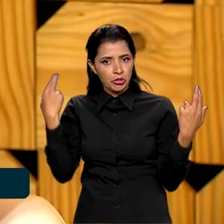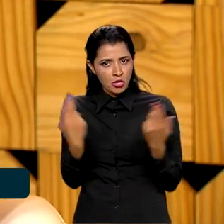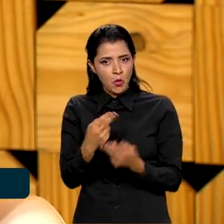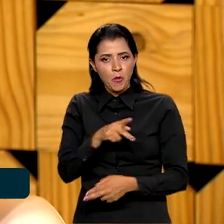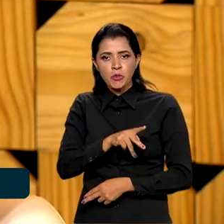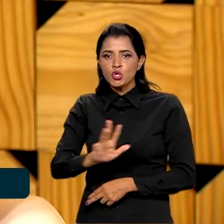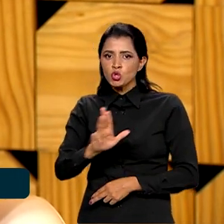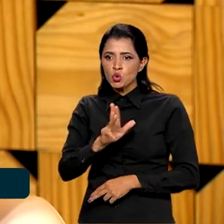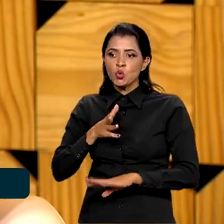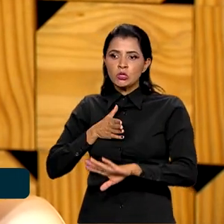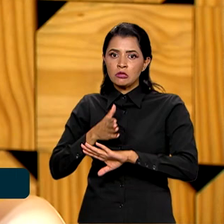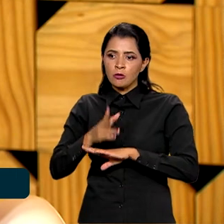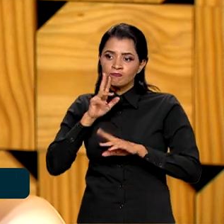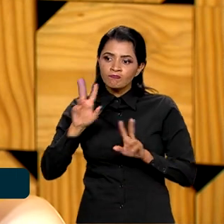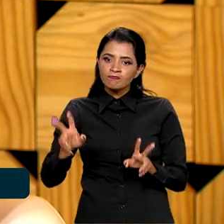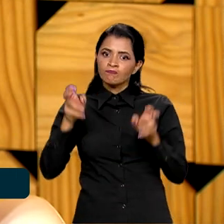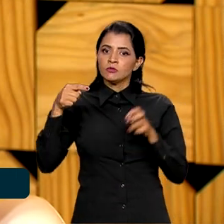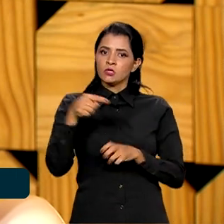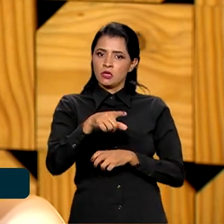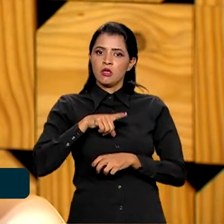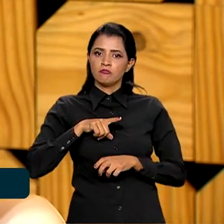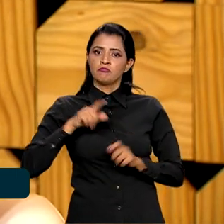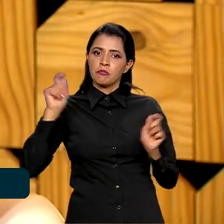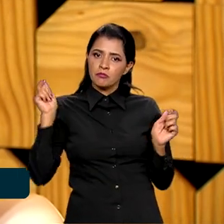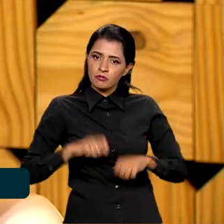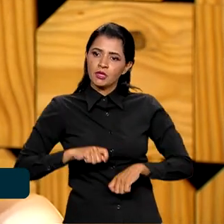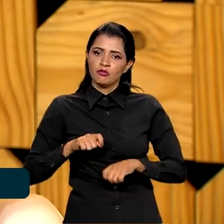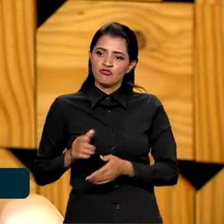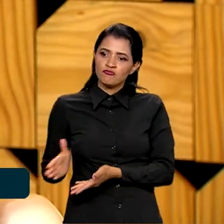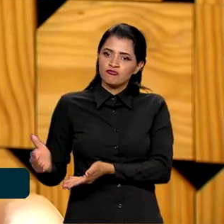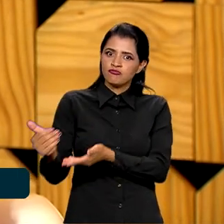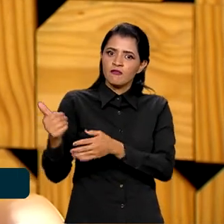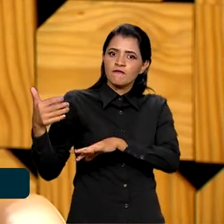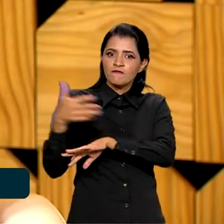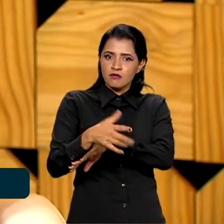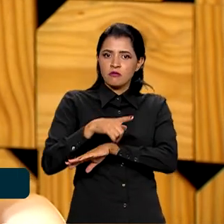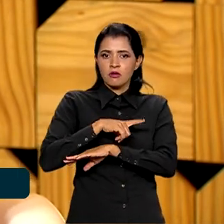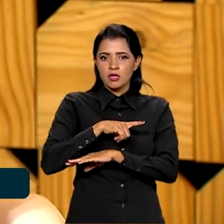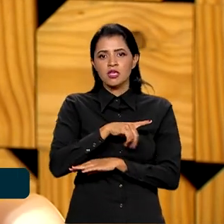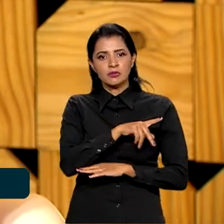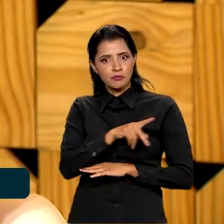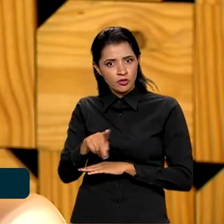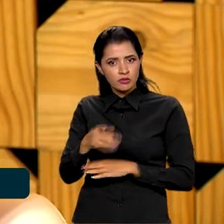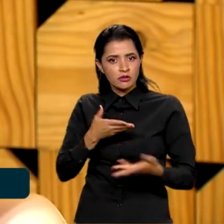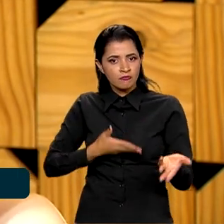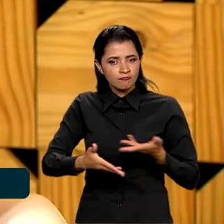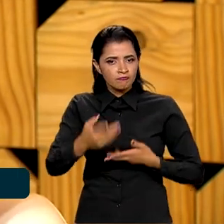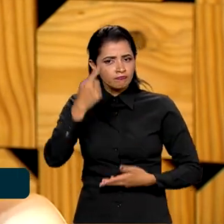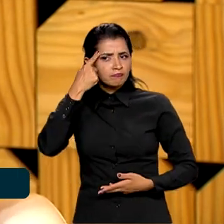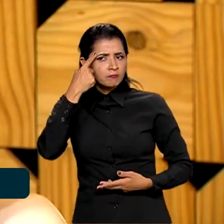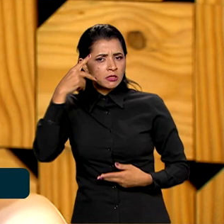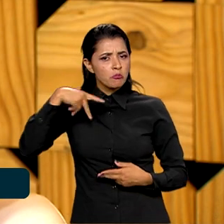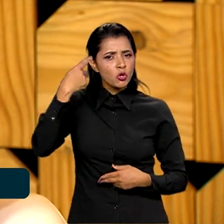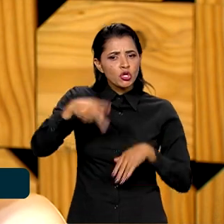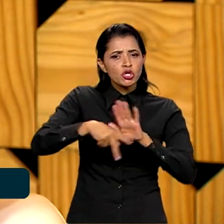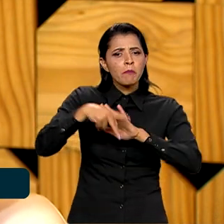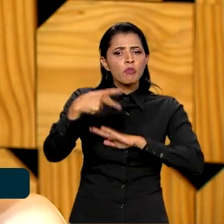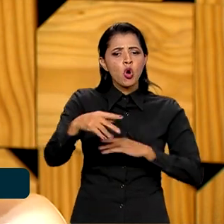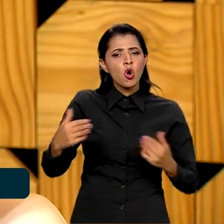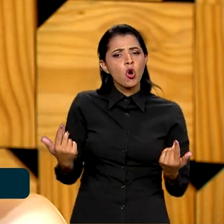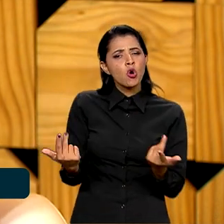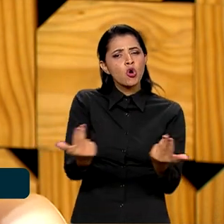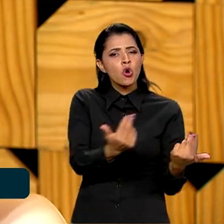ênfase nessa possibilidade de reunir esses chefes de Estado com vistas a pensar políticas em comum para a